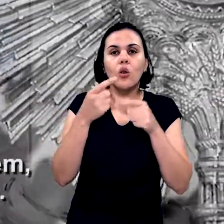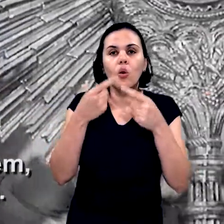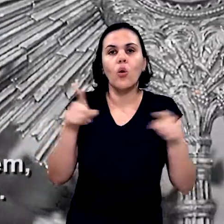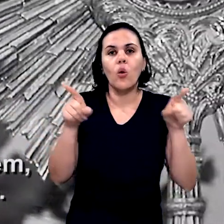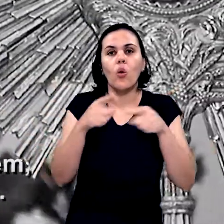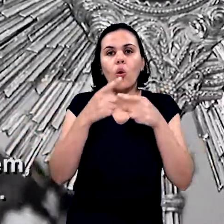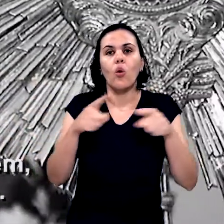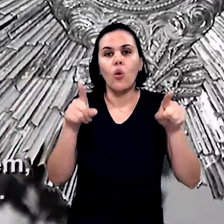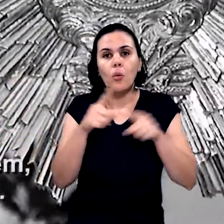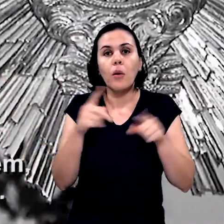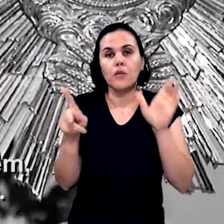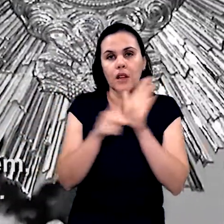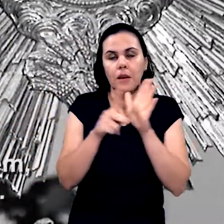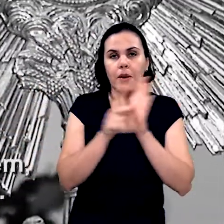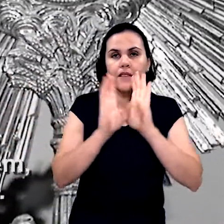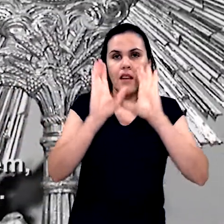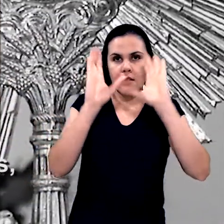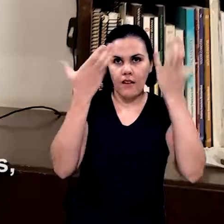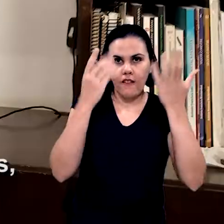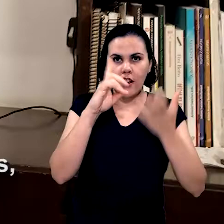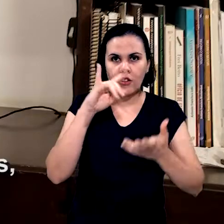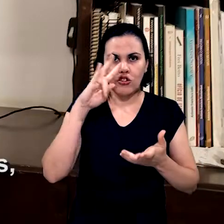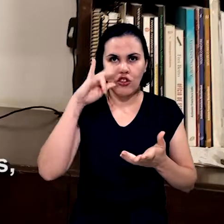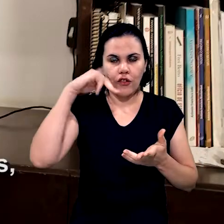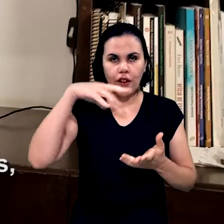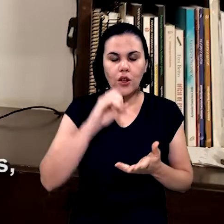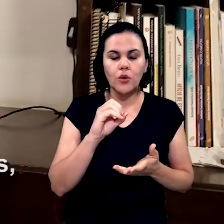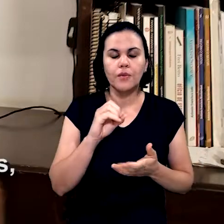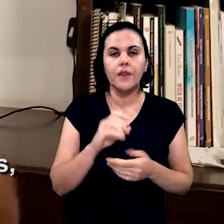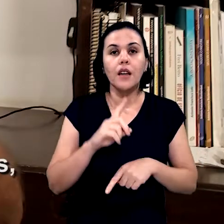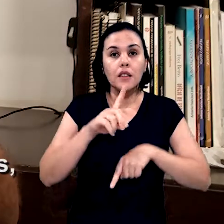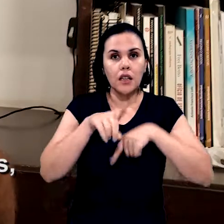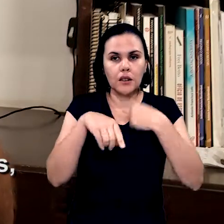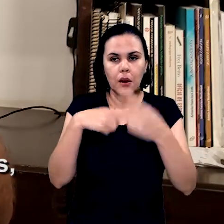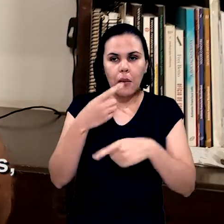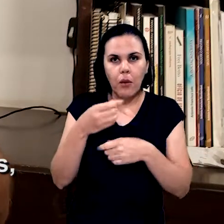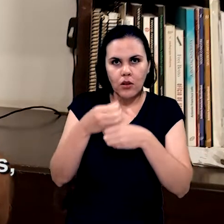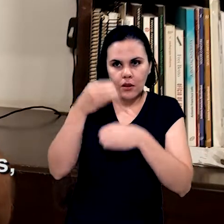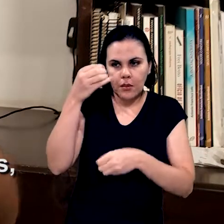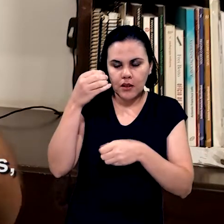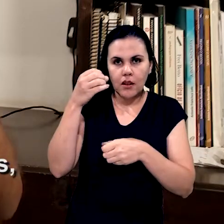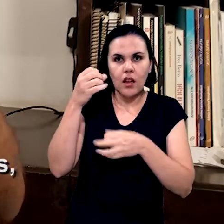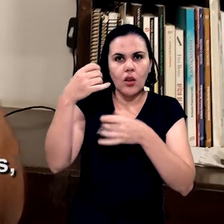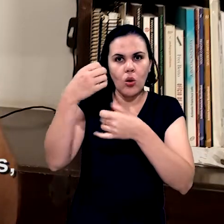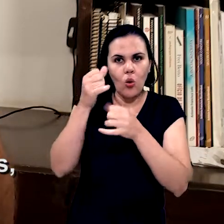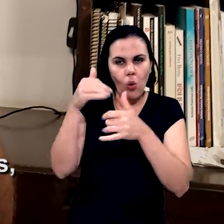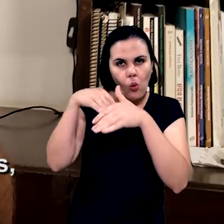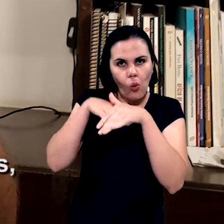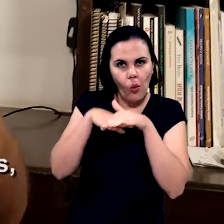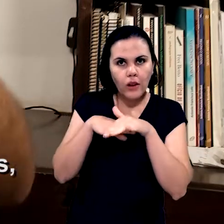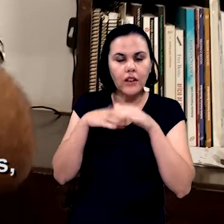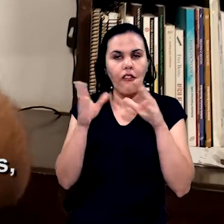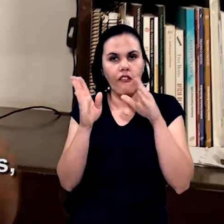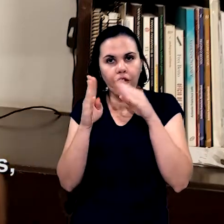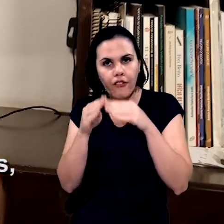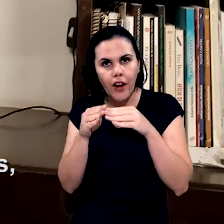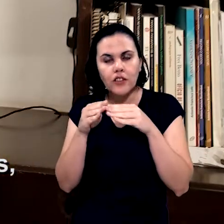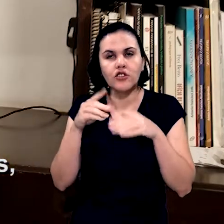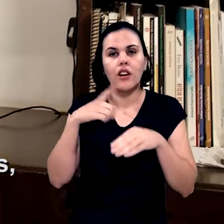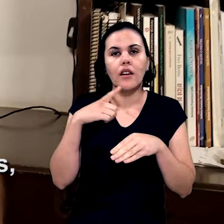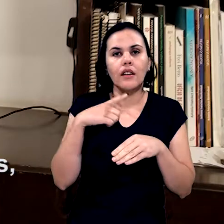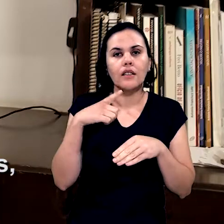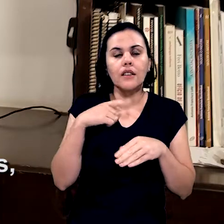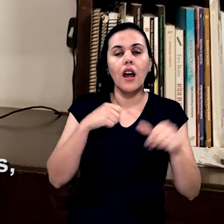hino da festa do divino. Se fecham as bandeiras, aí por trás das bandeiras, onde a gente não vê, nós temos